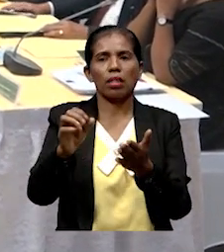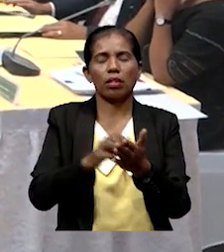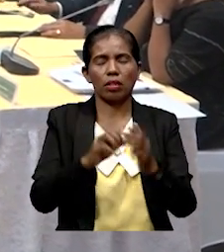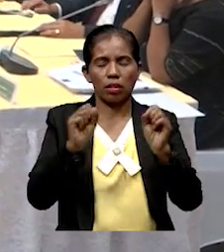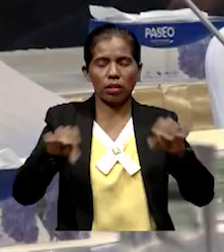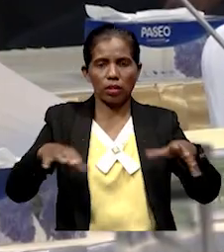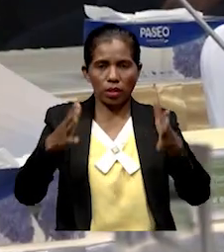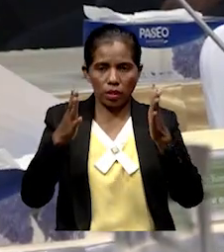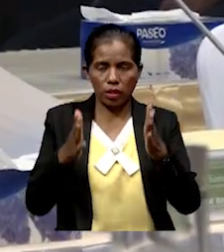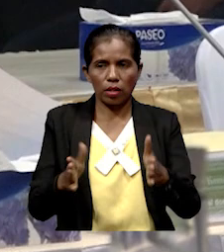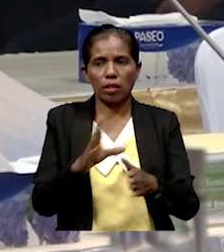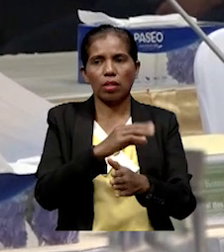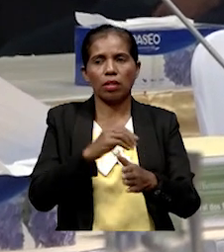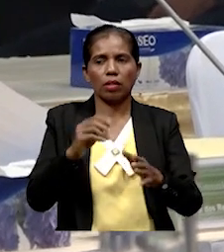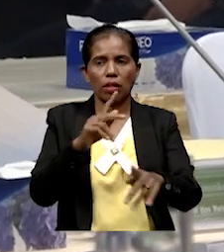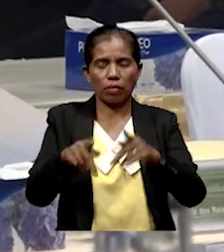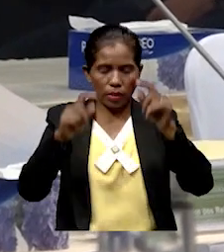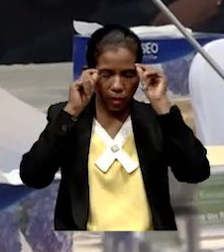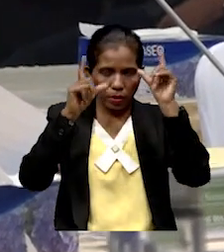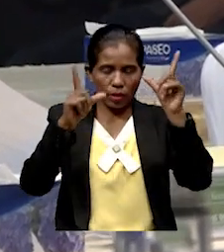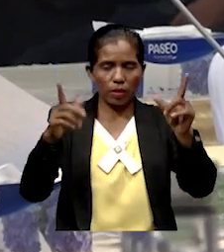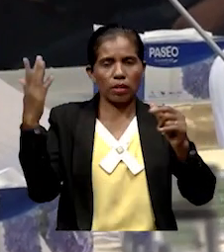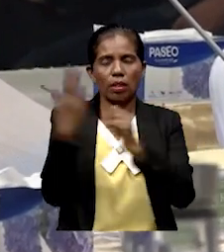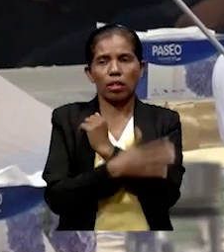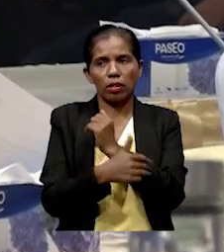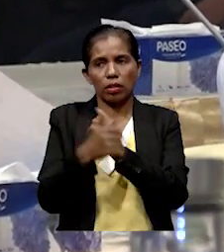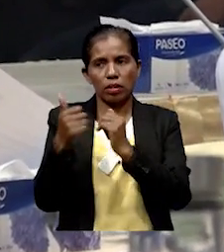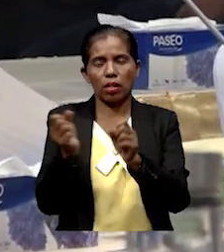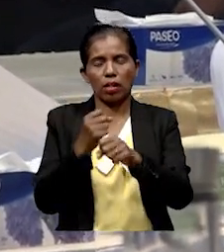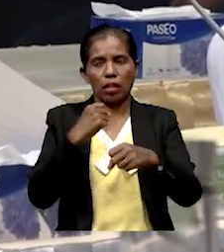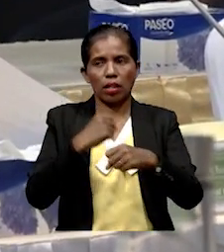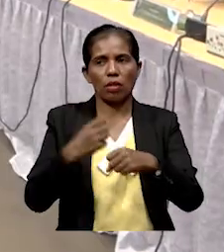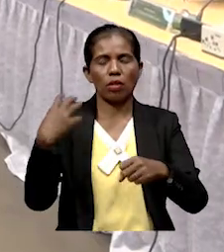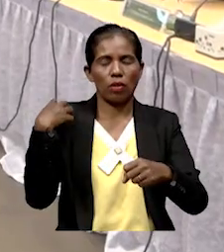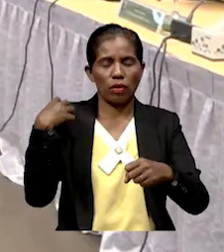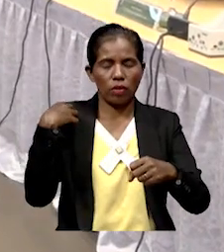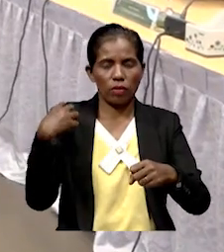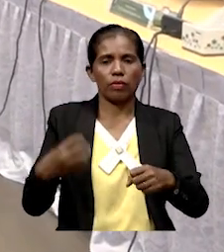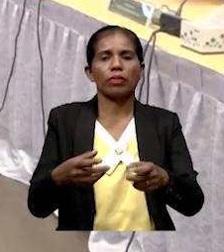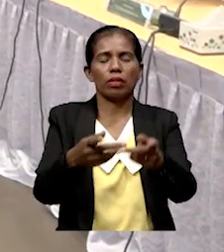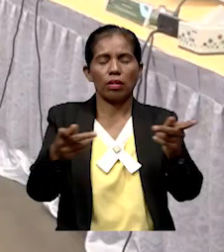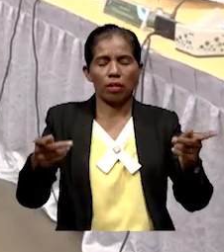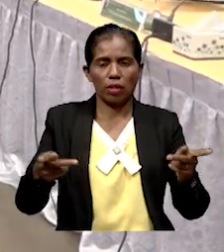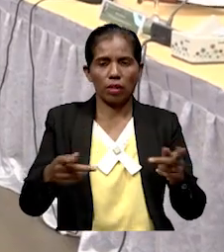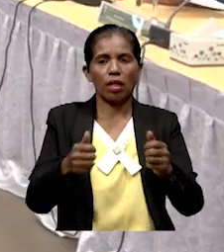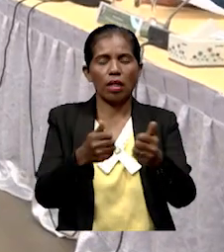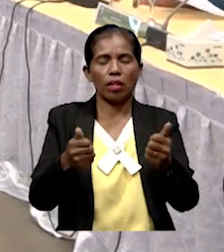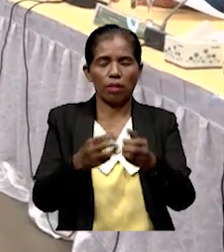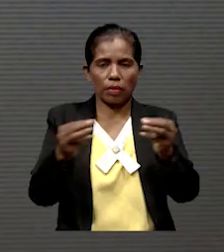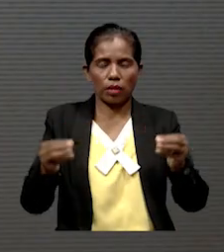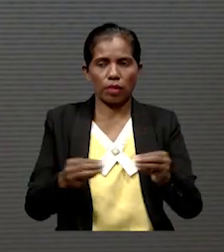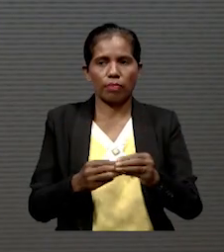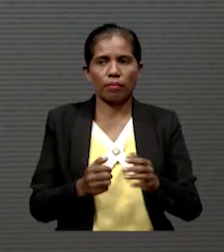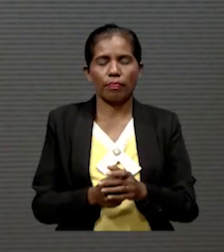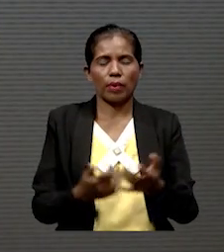trabalhador exterior no komunidade timuruan iha diaspora hari sede arti marciais no rituais. De reunião, Conselho de Ministros,